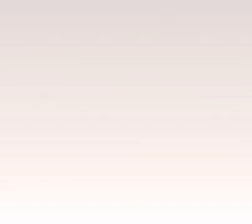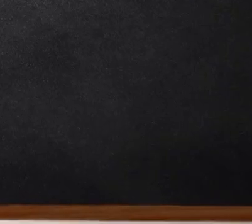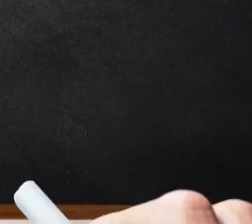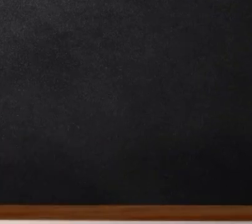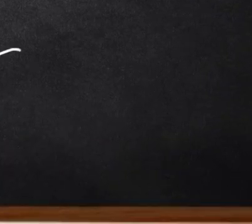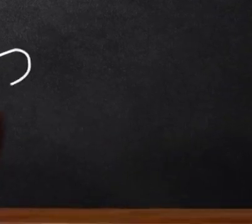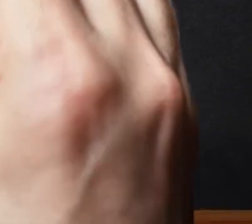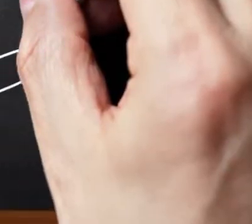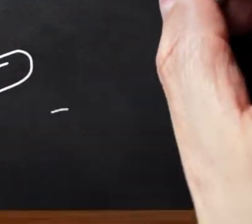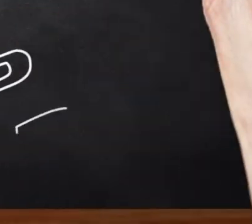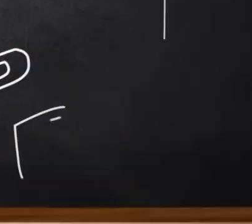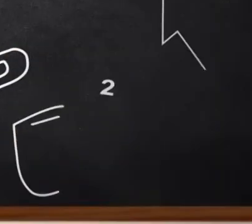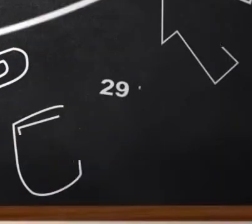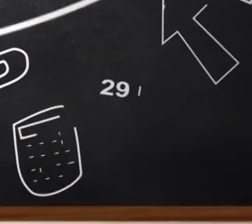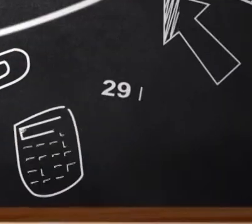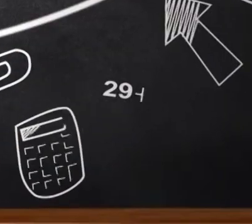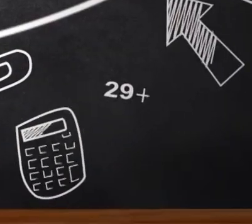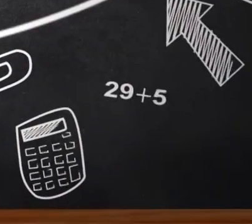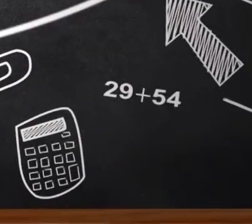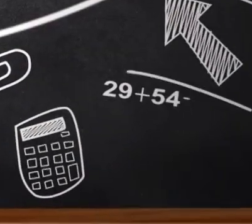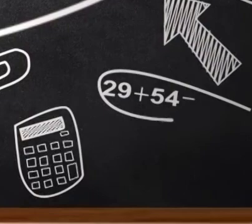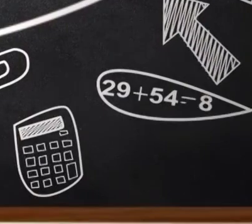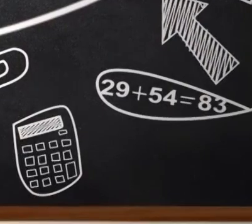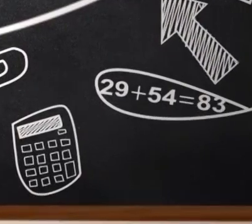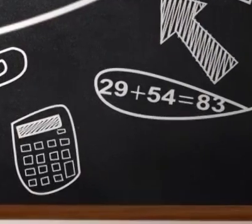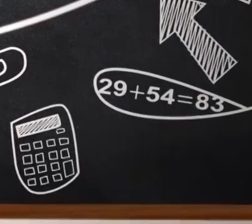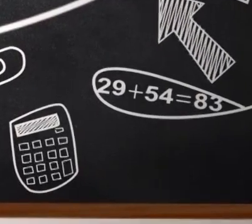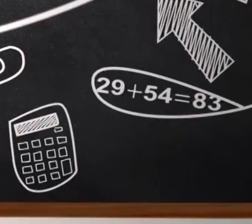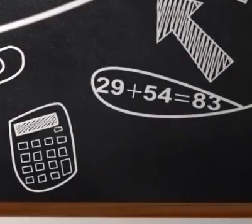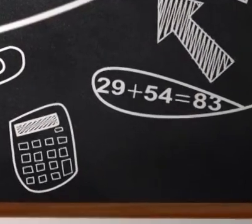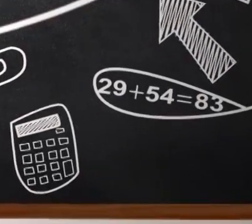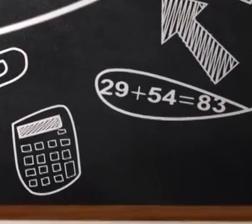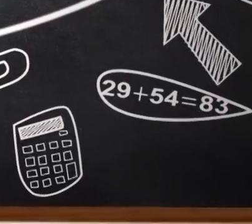E aí E aí